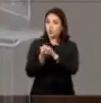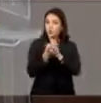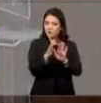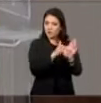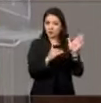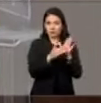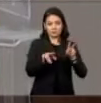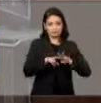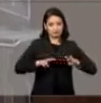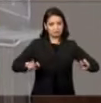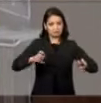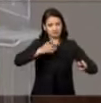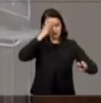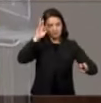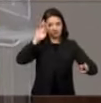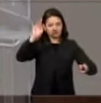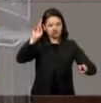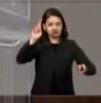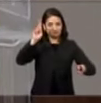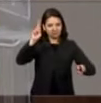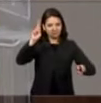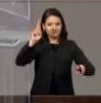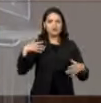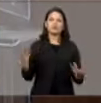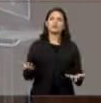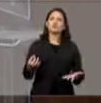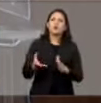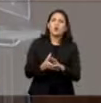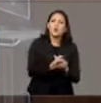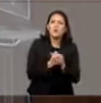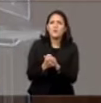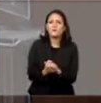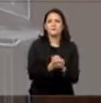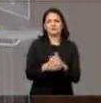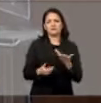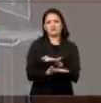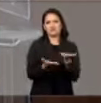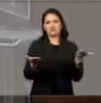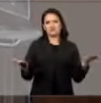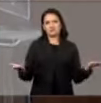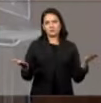mesa, só uma saudação a todos,